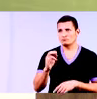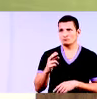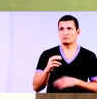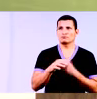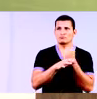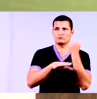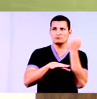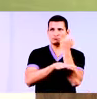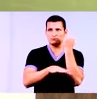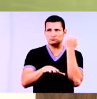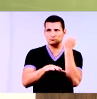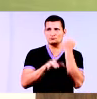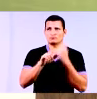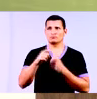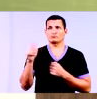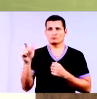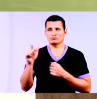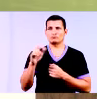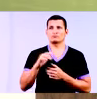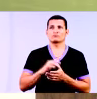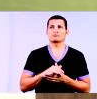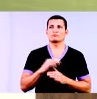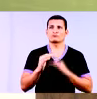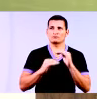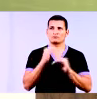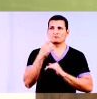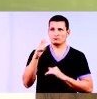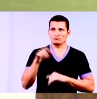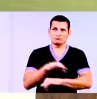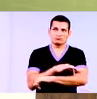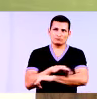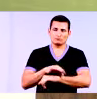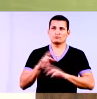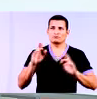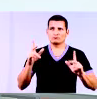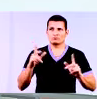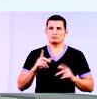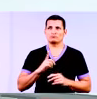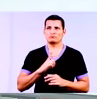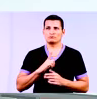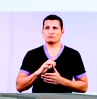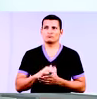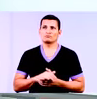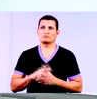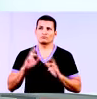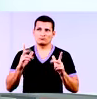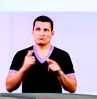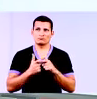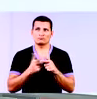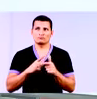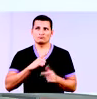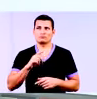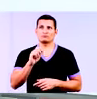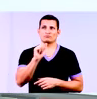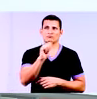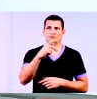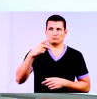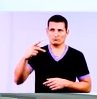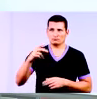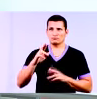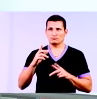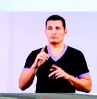mais sofisticados, é outro, né? O desempenho é outro, a arquitetura vai ser diferenciada. Né? Vai ser diferente porque eu tenho uma aplicação diferente, mas não é só